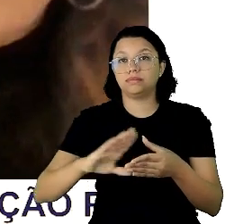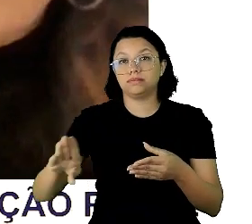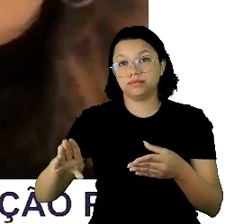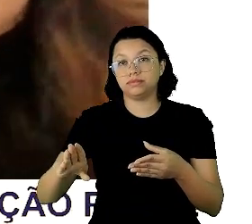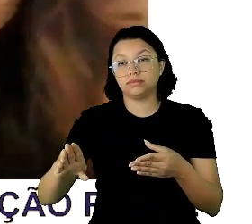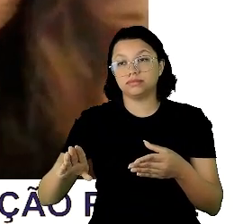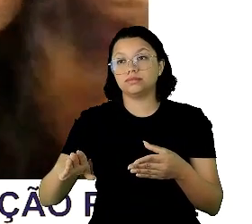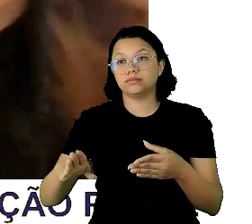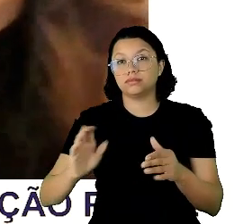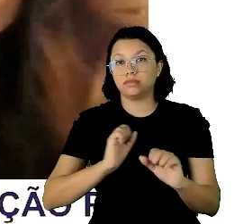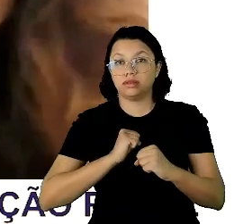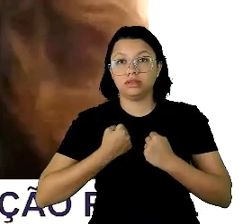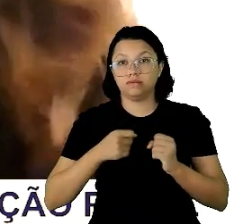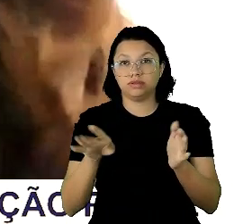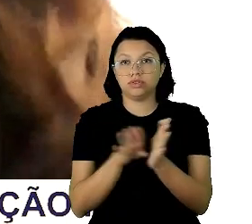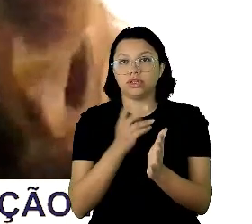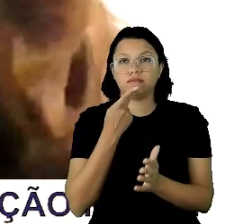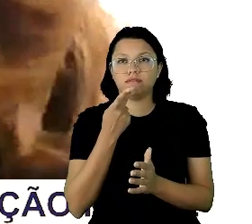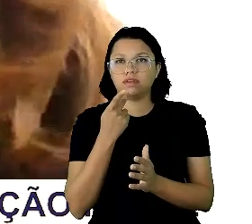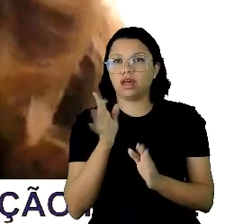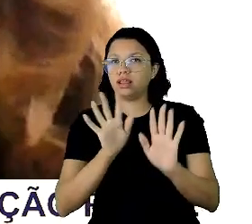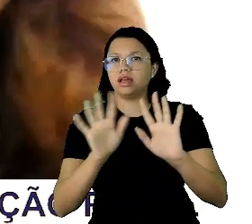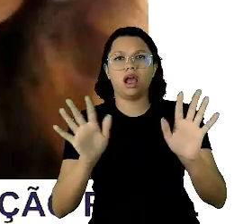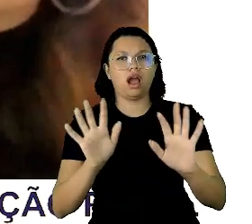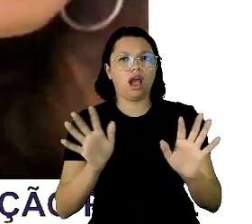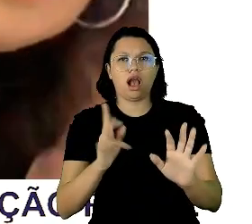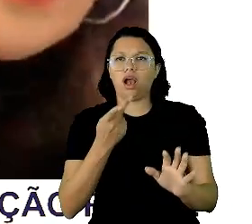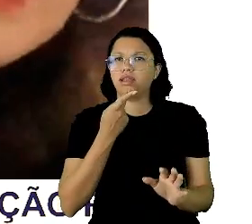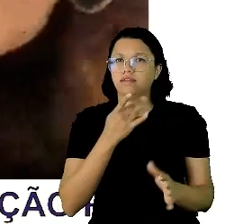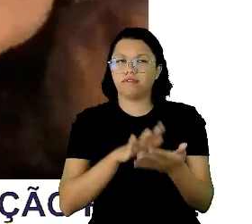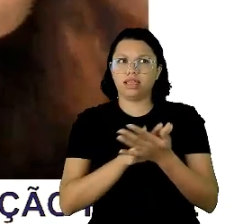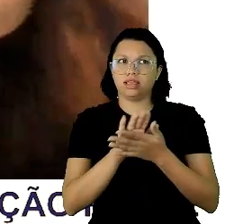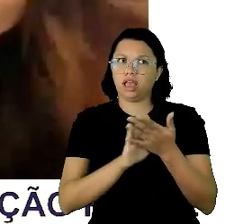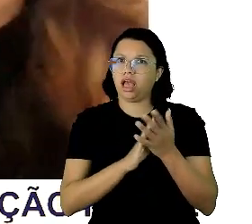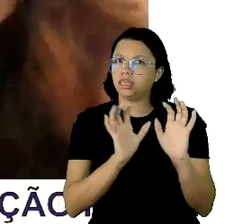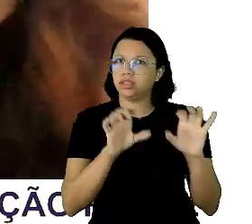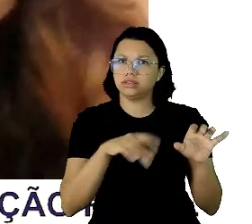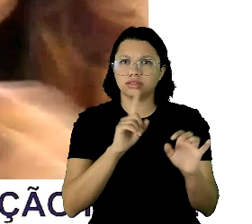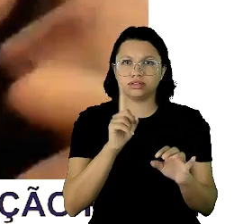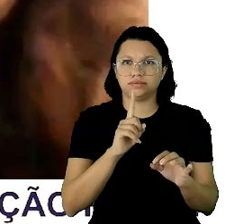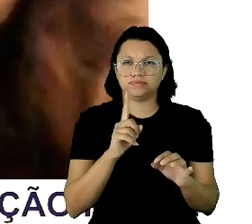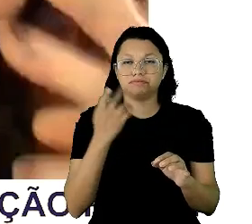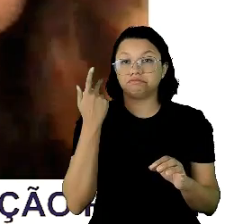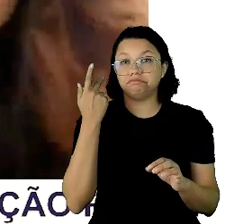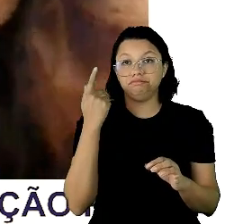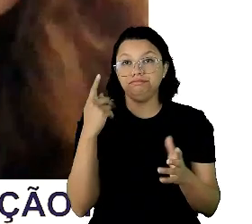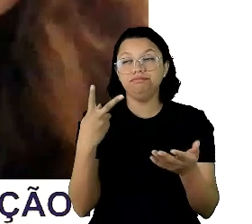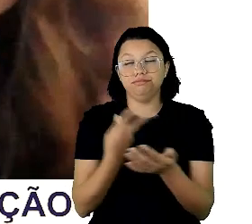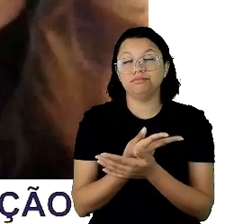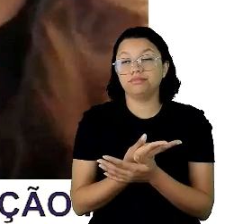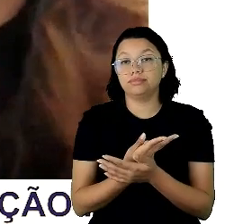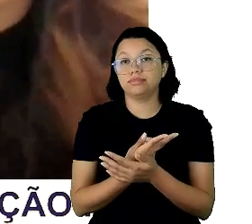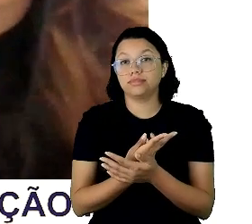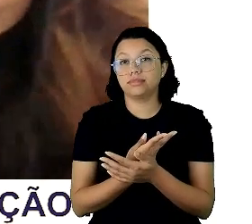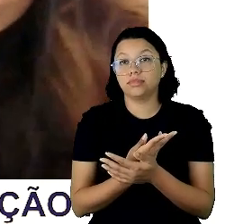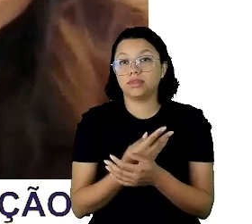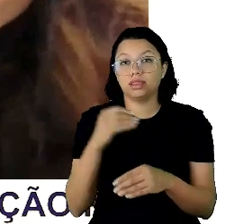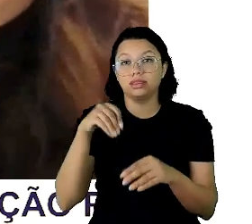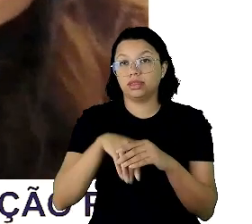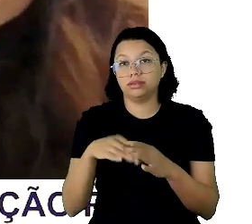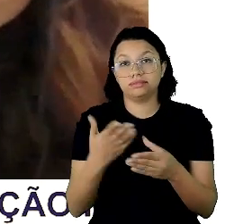a defesa vai chegar e falar, não, eu não quis dizer isso, não, é normal, faz parte do jogo processual